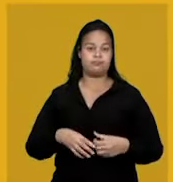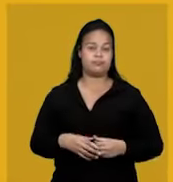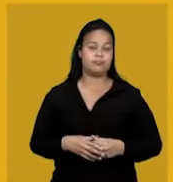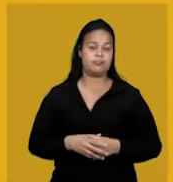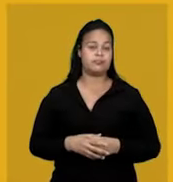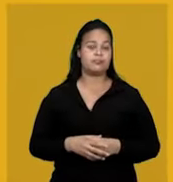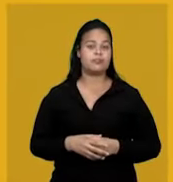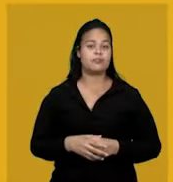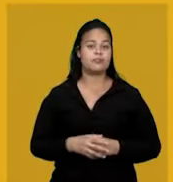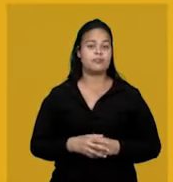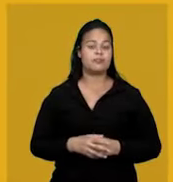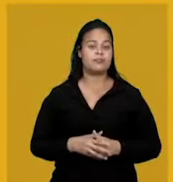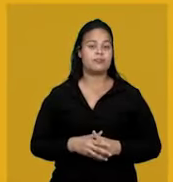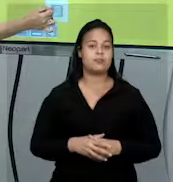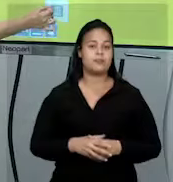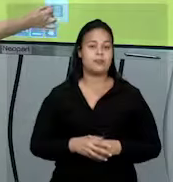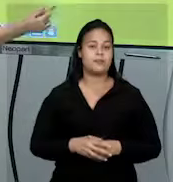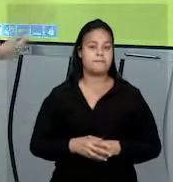watts.